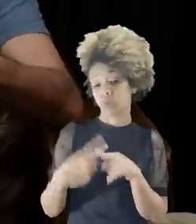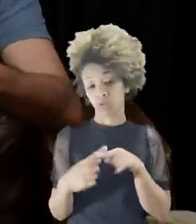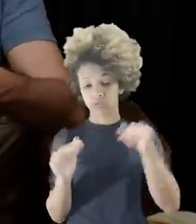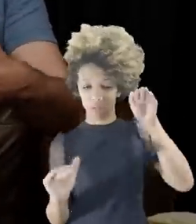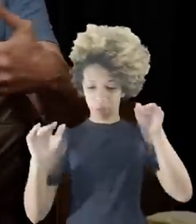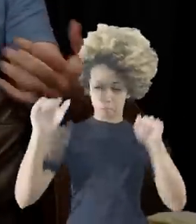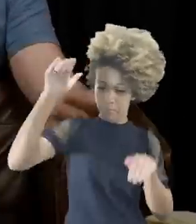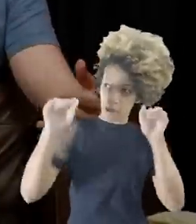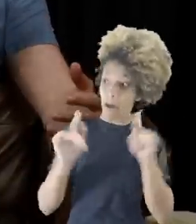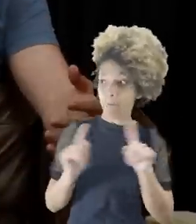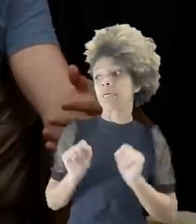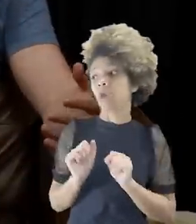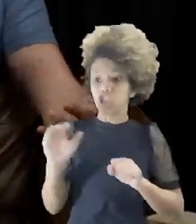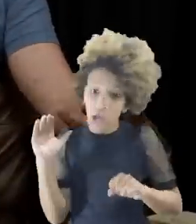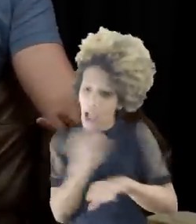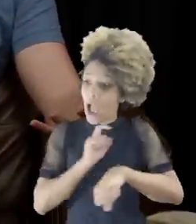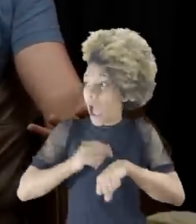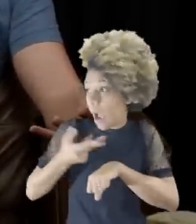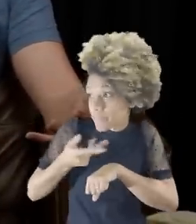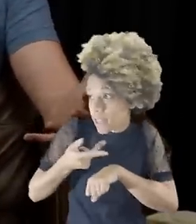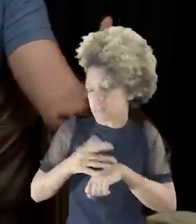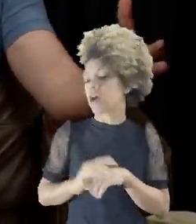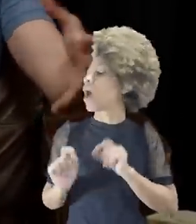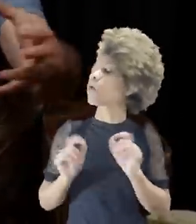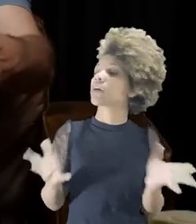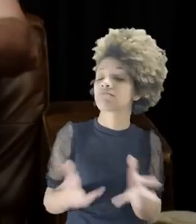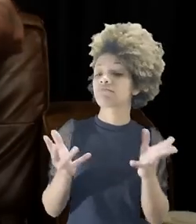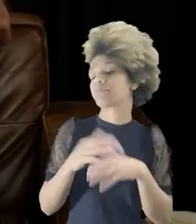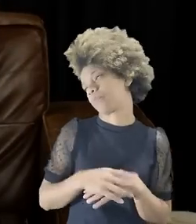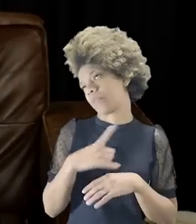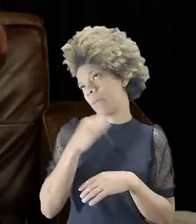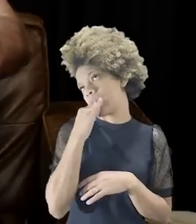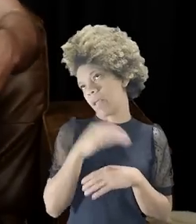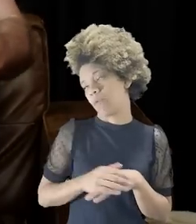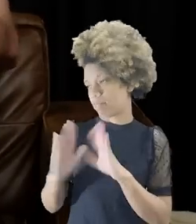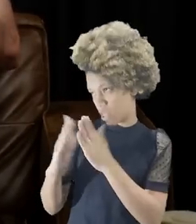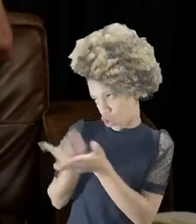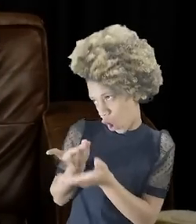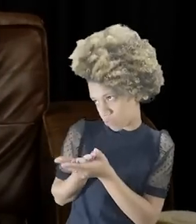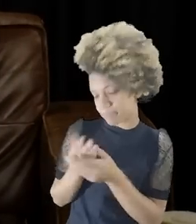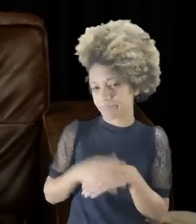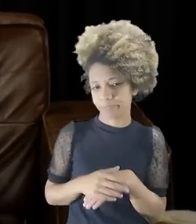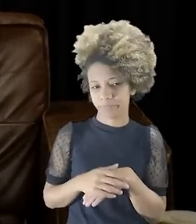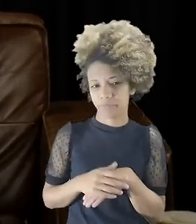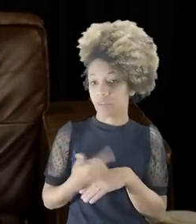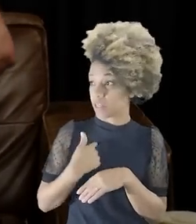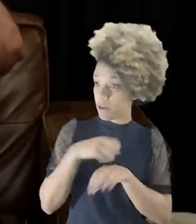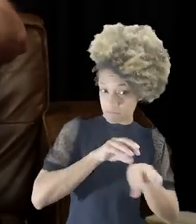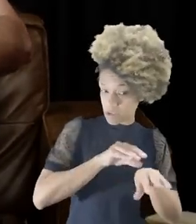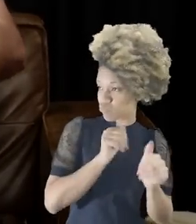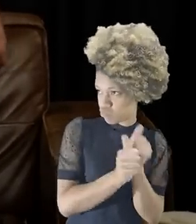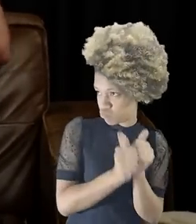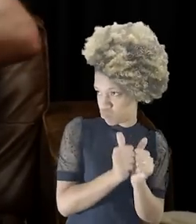Mas você pode usar a velocidade o que eu falo dos estímulos é então você coloca na escola o problema na minha educação física